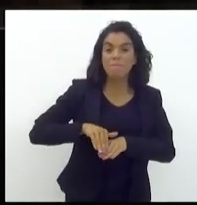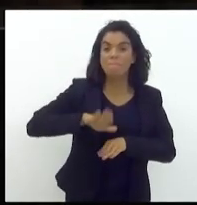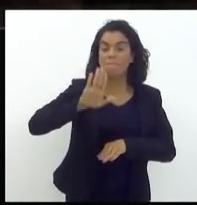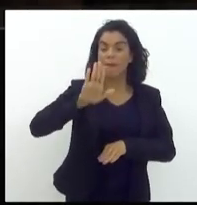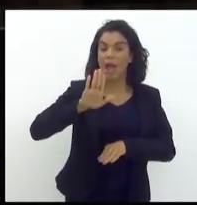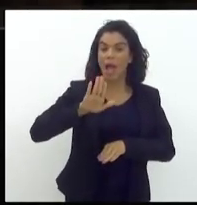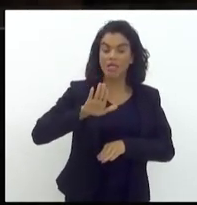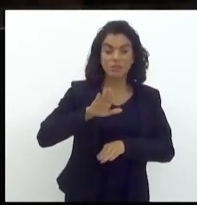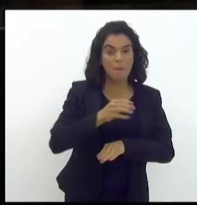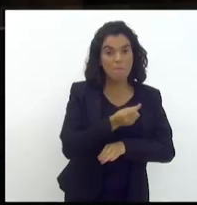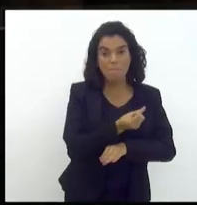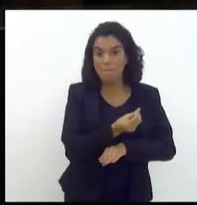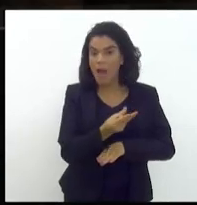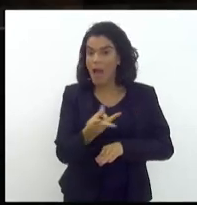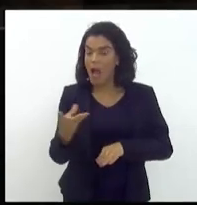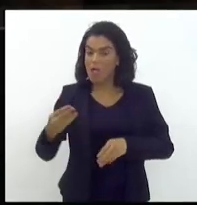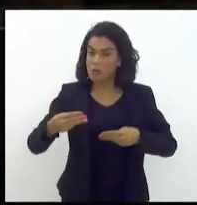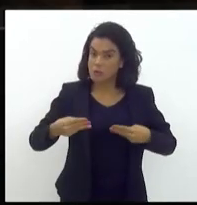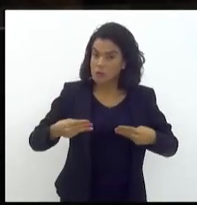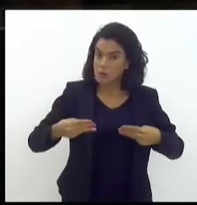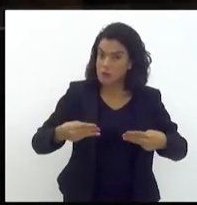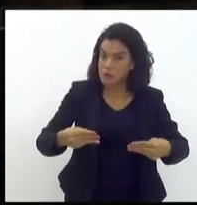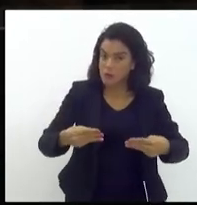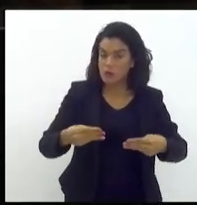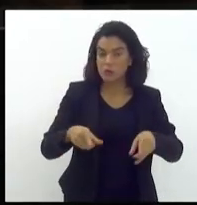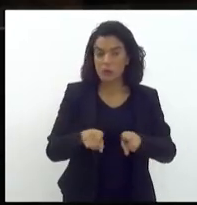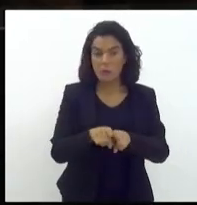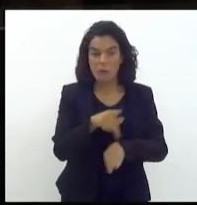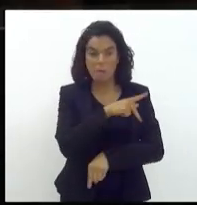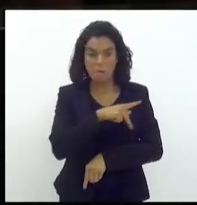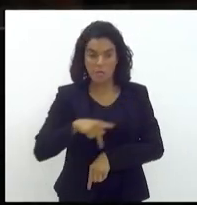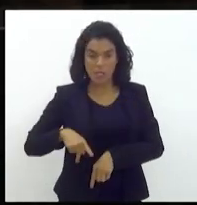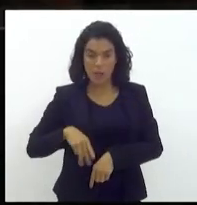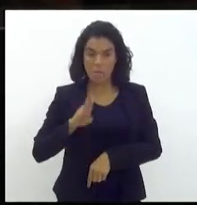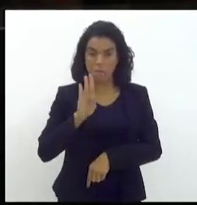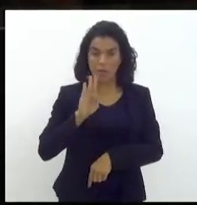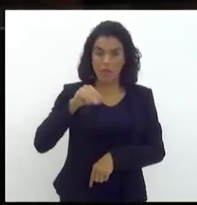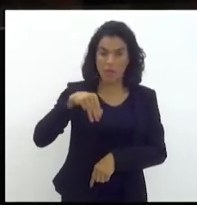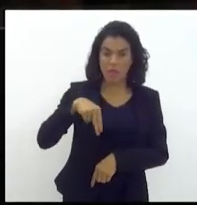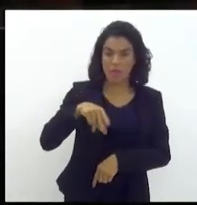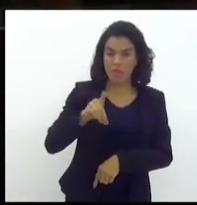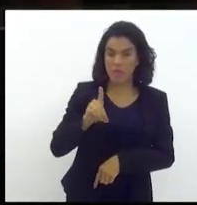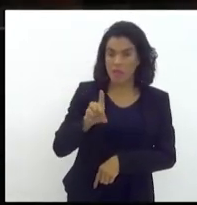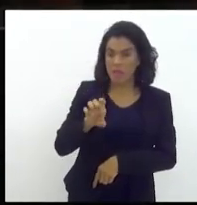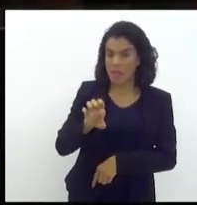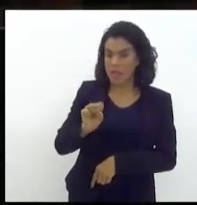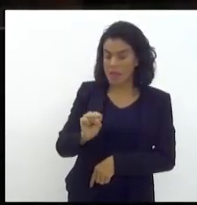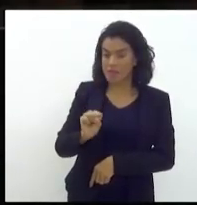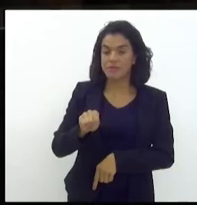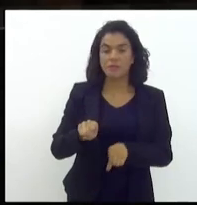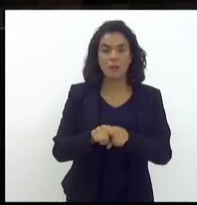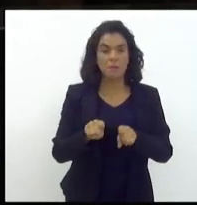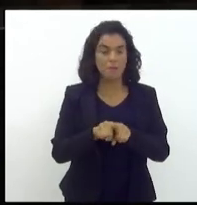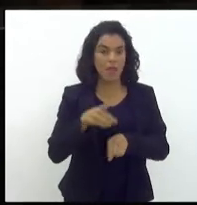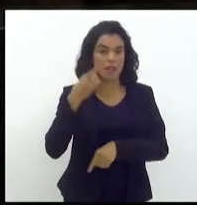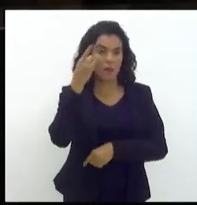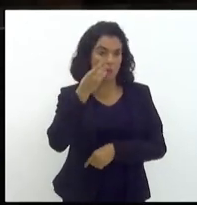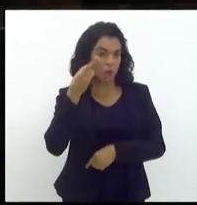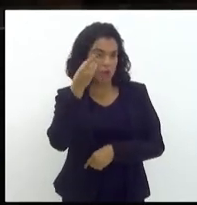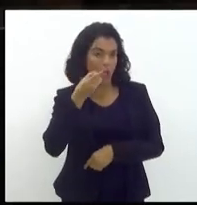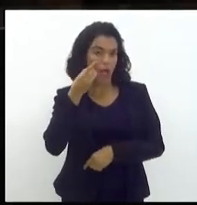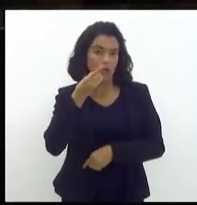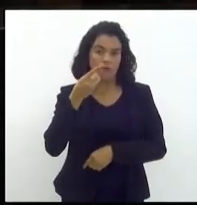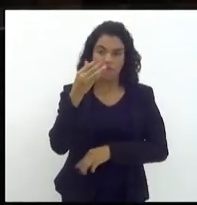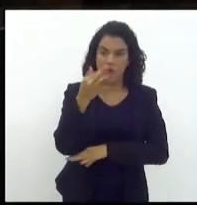de ministros de estado presidente do BNDES muitos parlamentares estaduais e